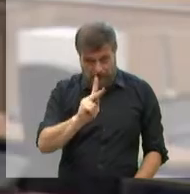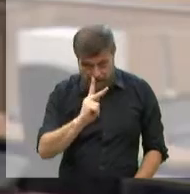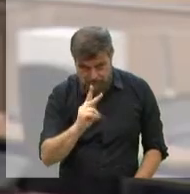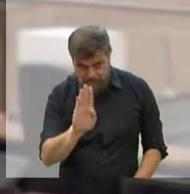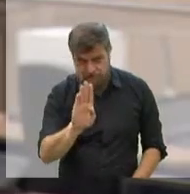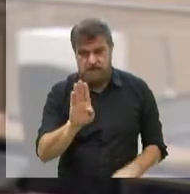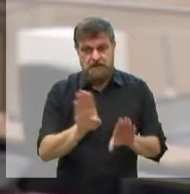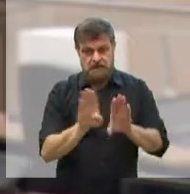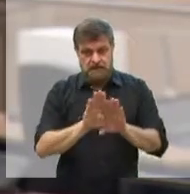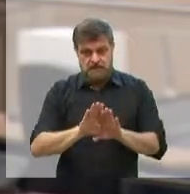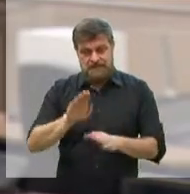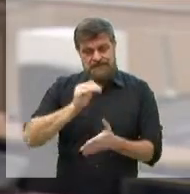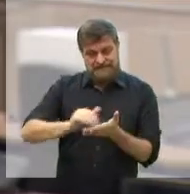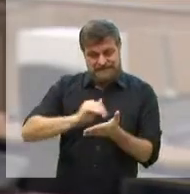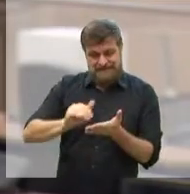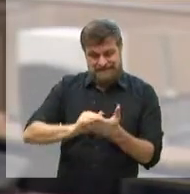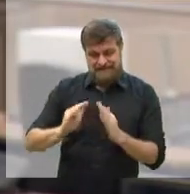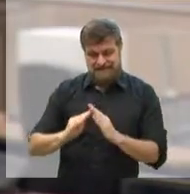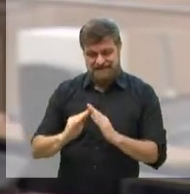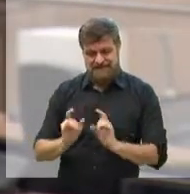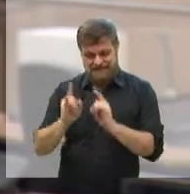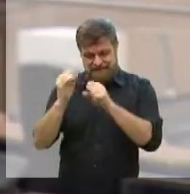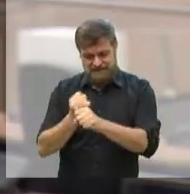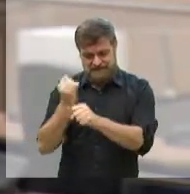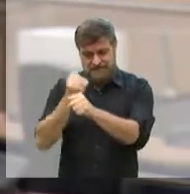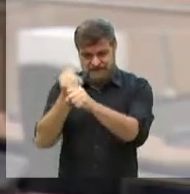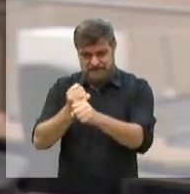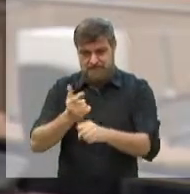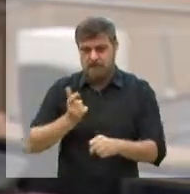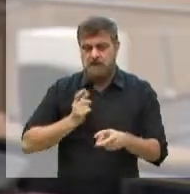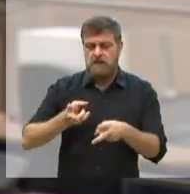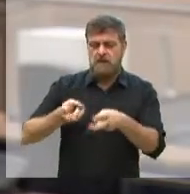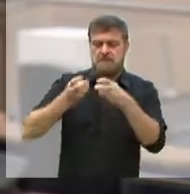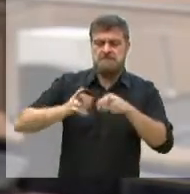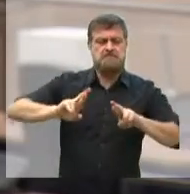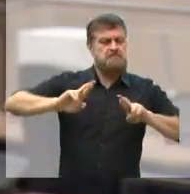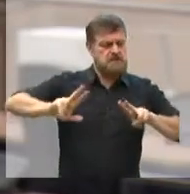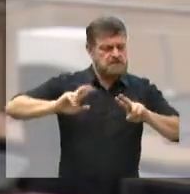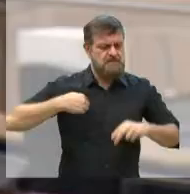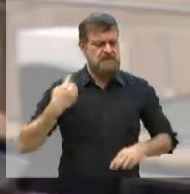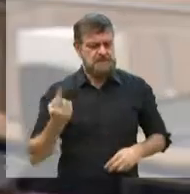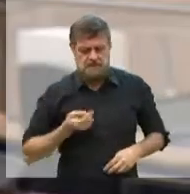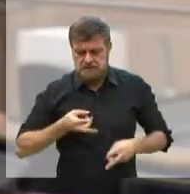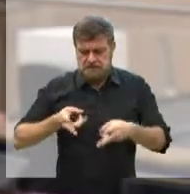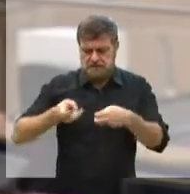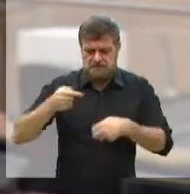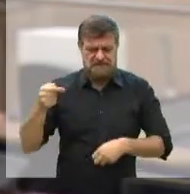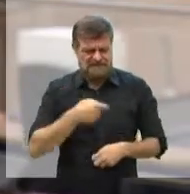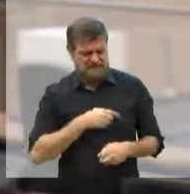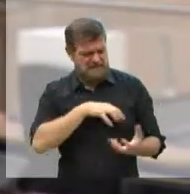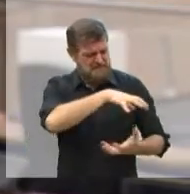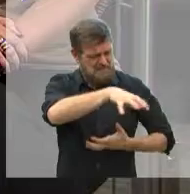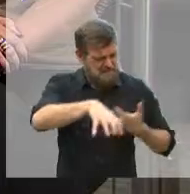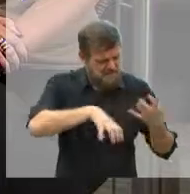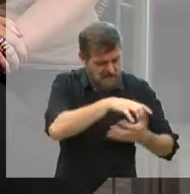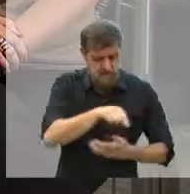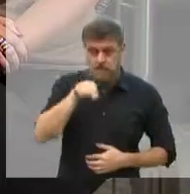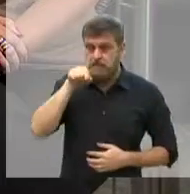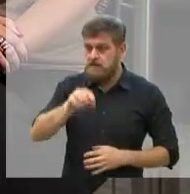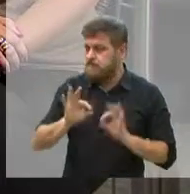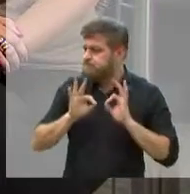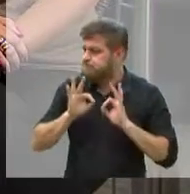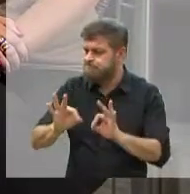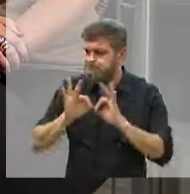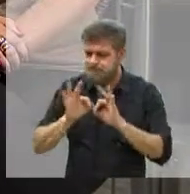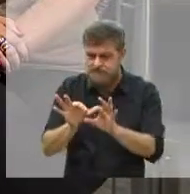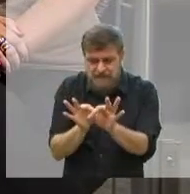tem sido diferente de muitas vezes em alguns departamentos que nós percebemos uma certa desordem. Eles têm sido